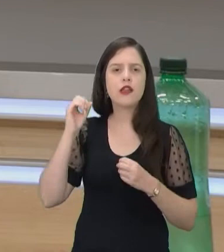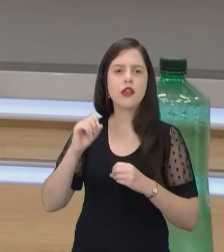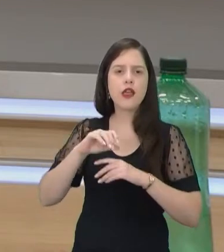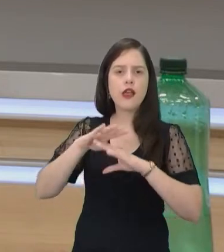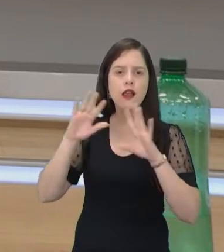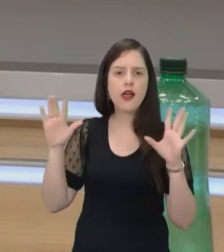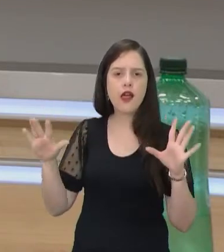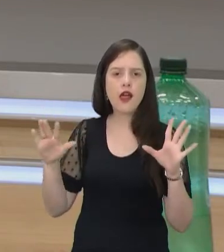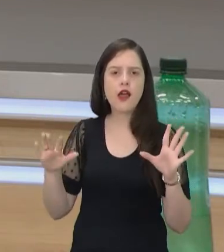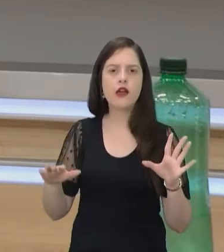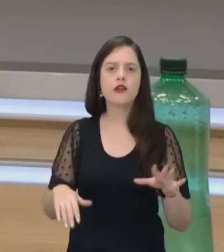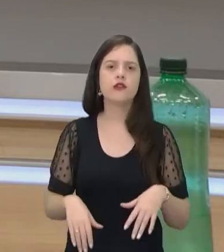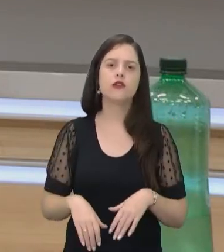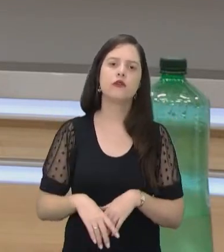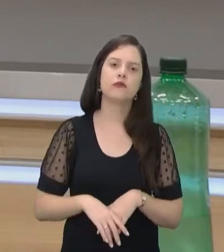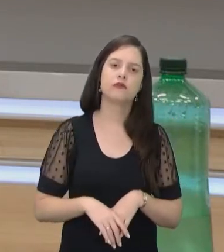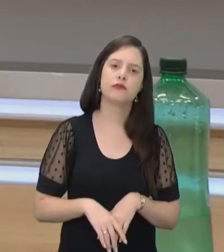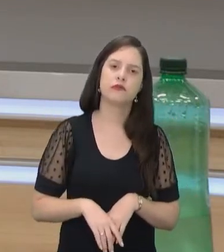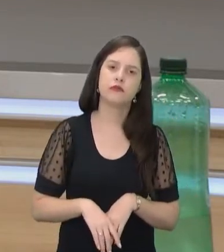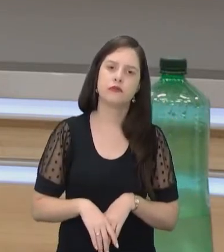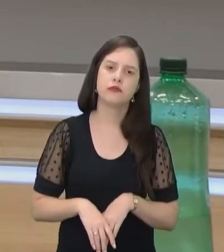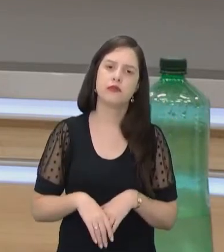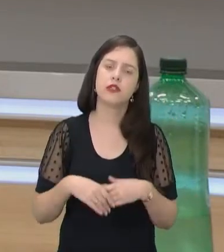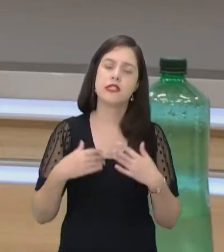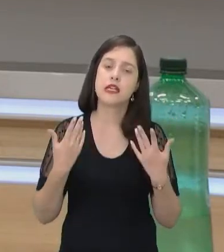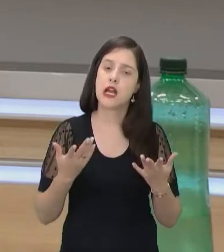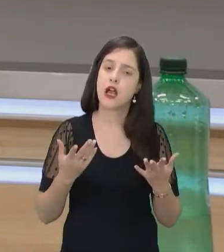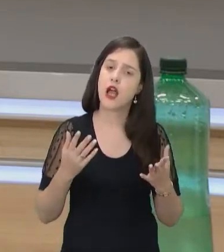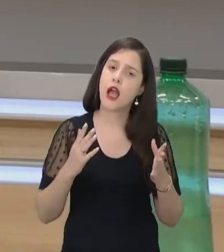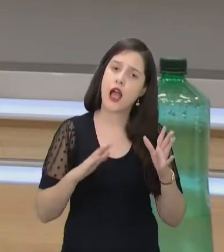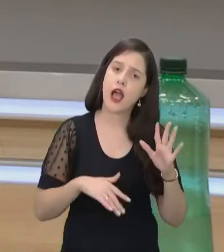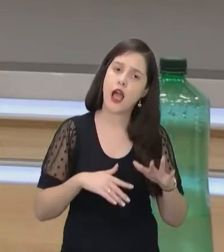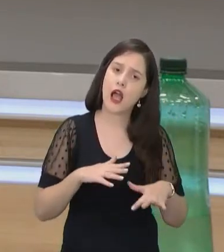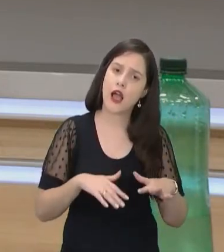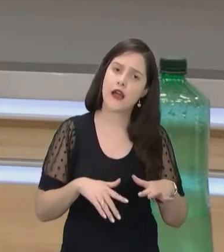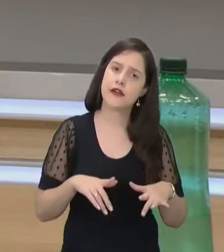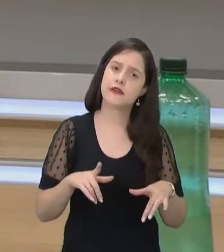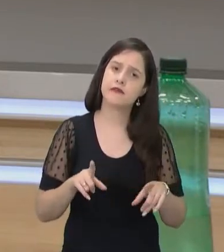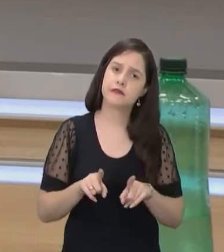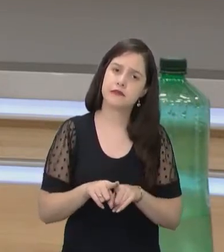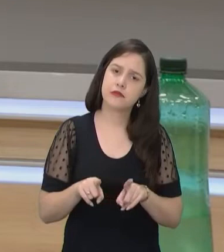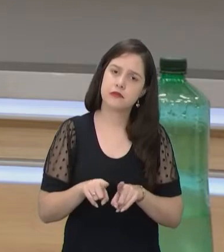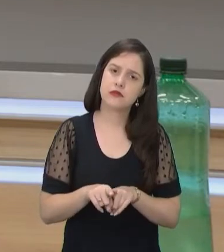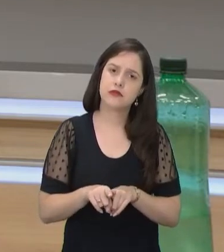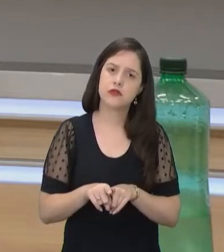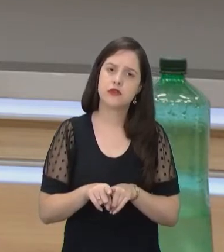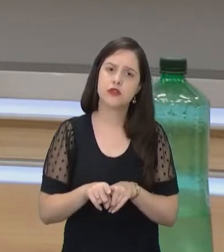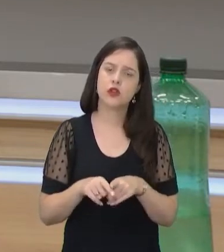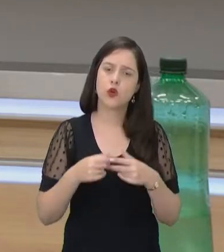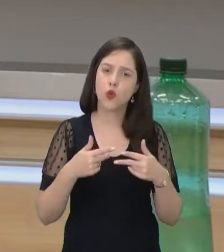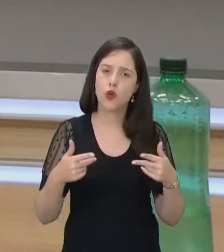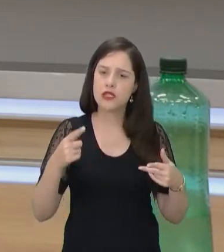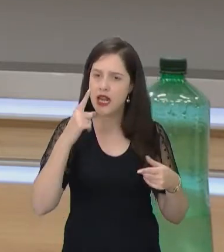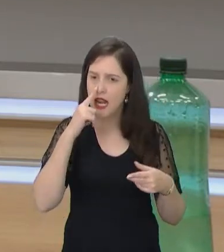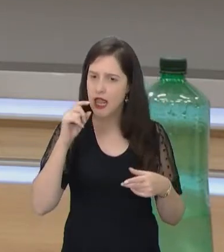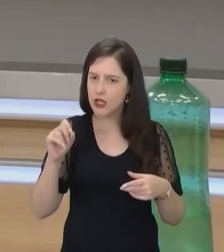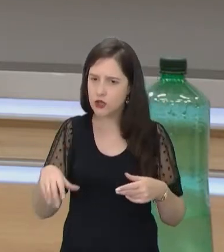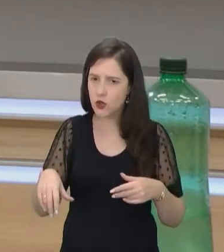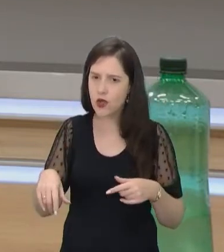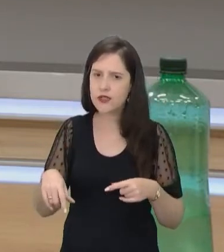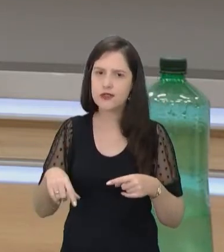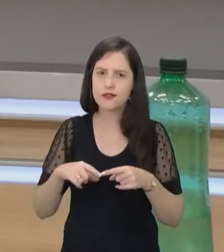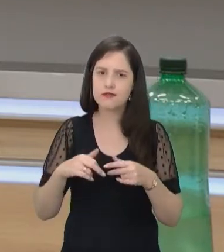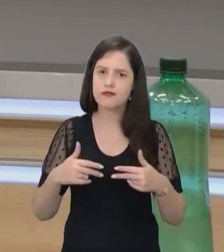diferença entre lixão controlado, aterros sanitários, apenas aterros ou lixões. Tem tantas diferenças e